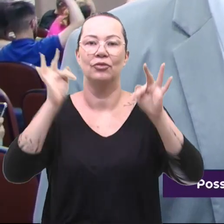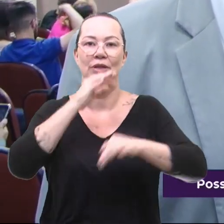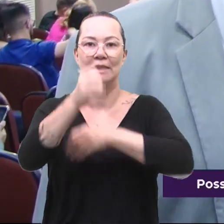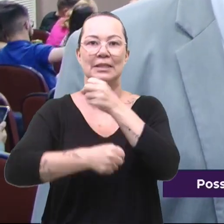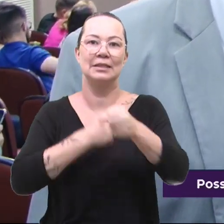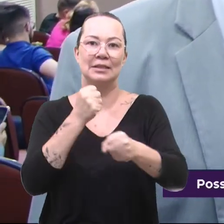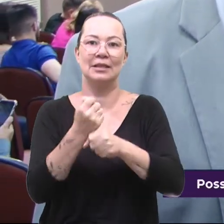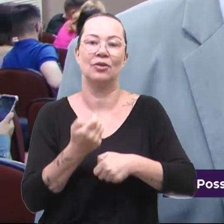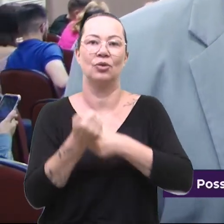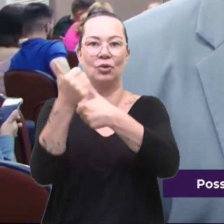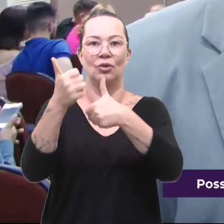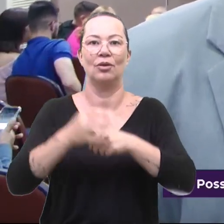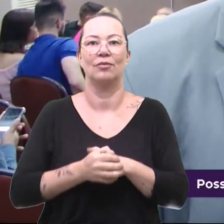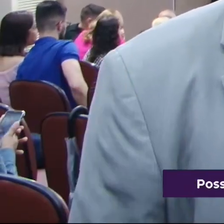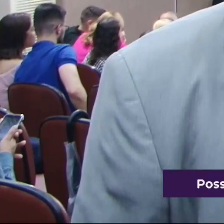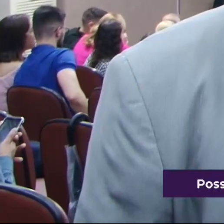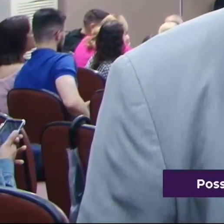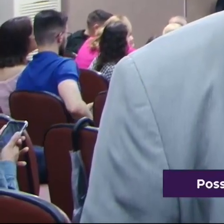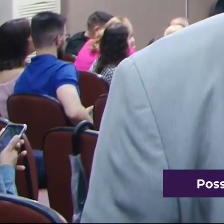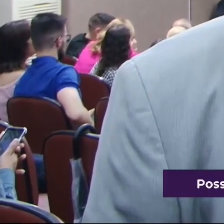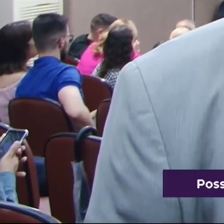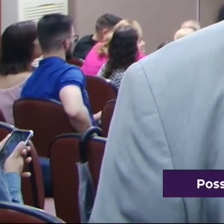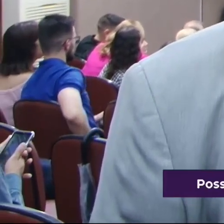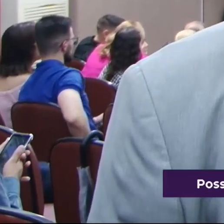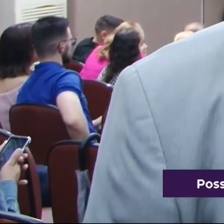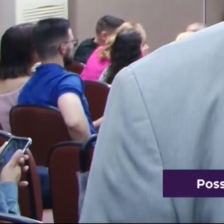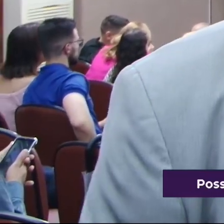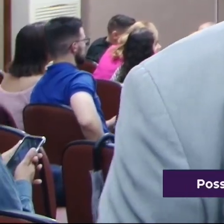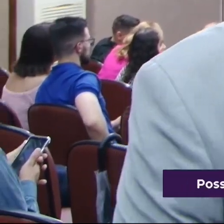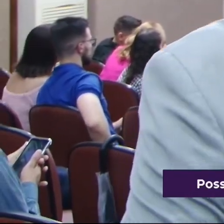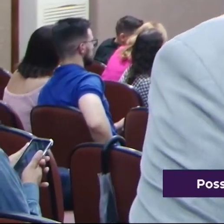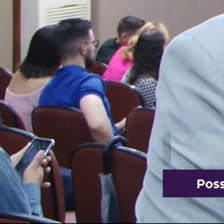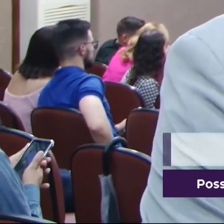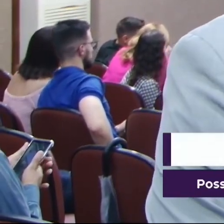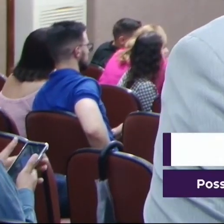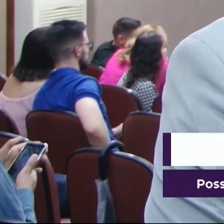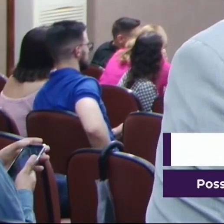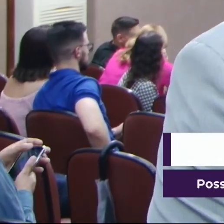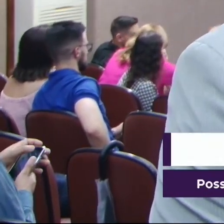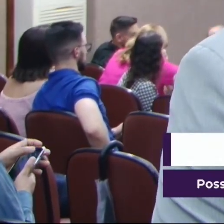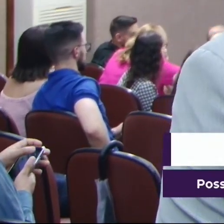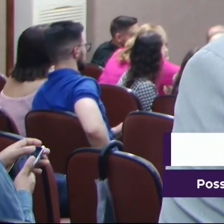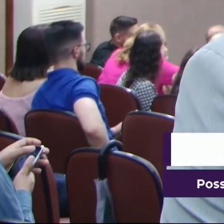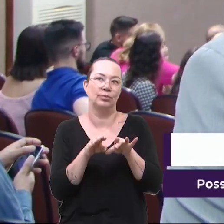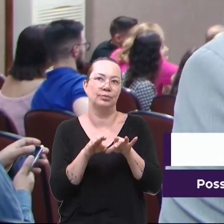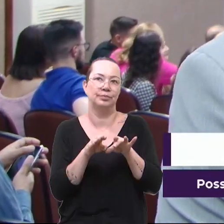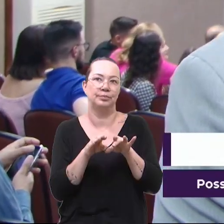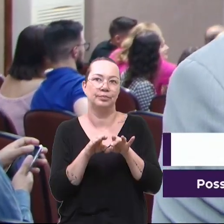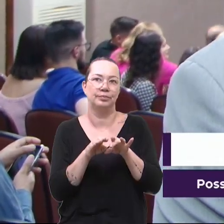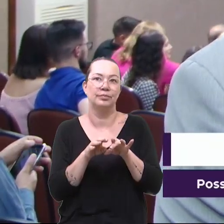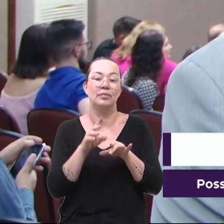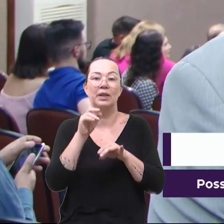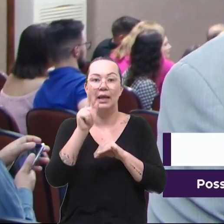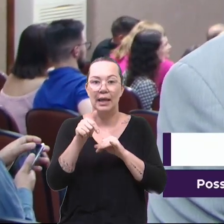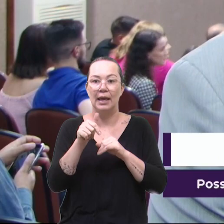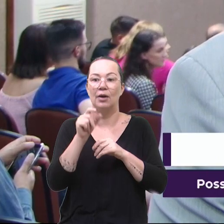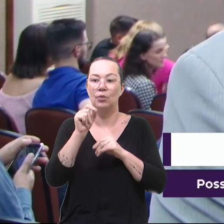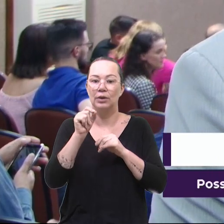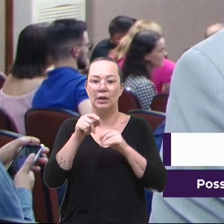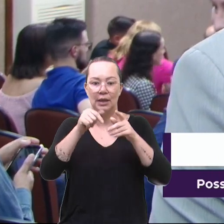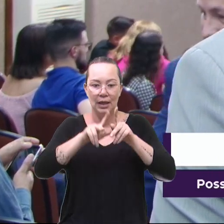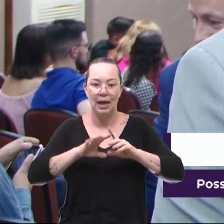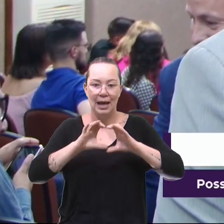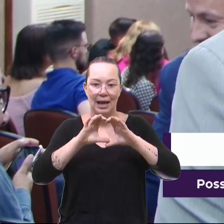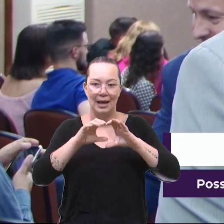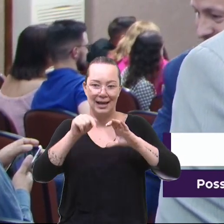ano novo. Eu acho que o ensinamento que a gente traz é de que a Casa do Povo